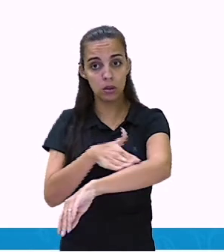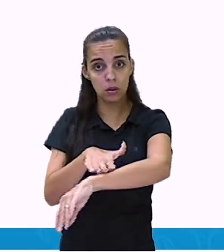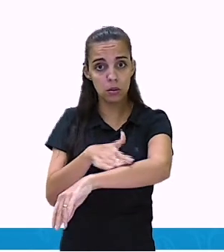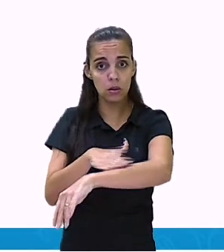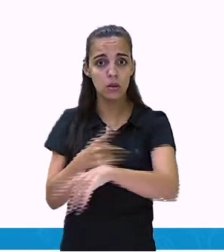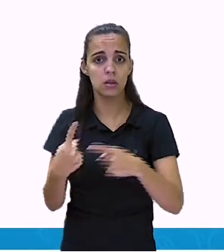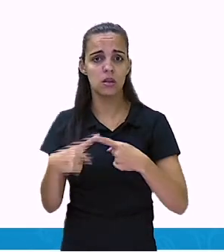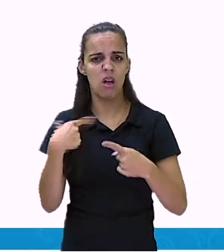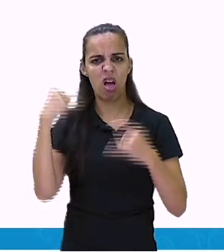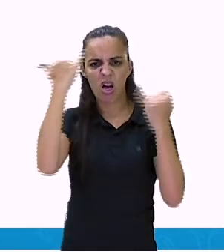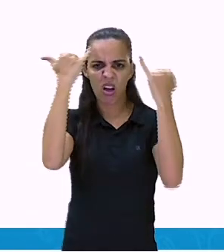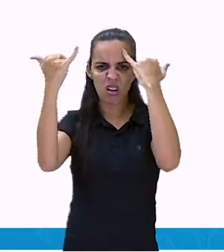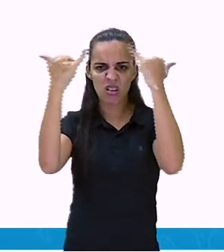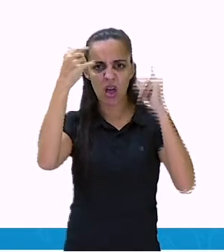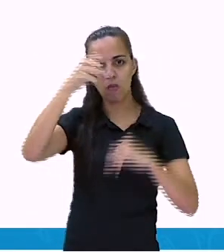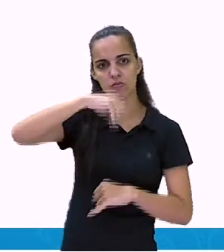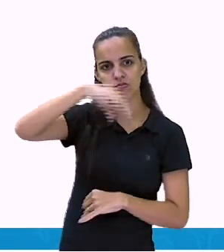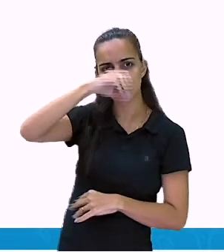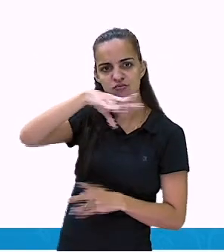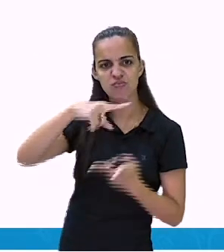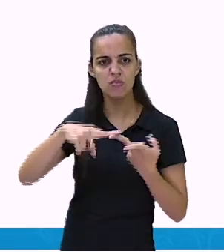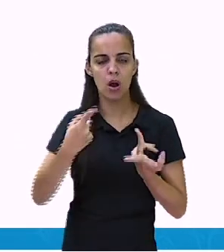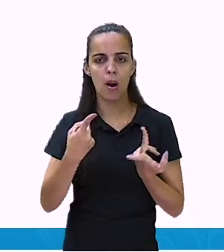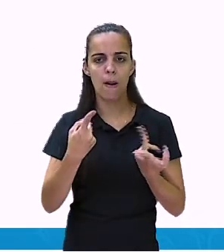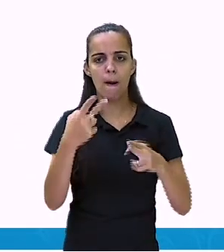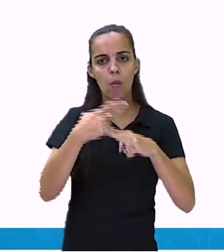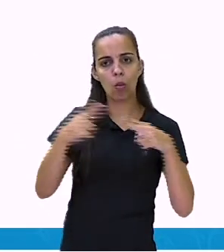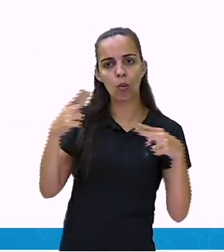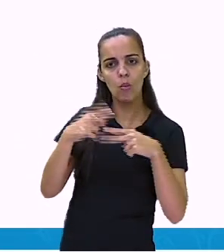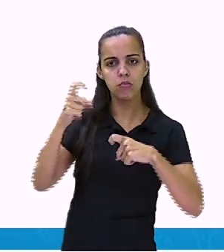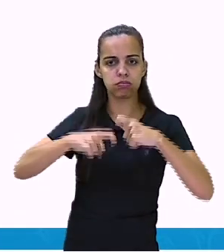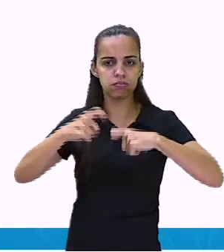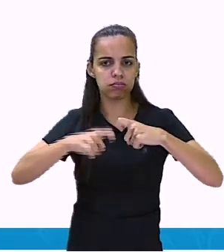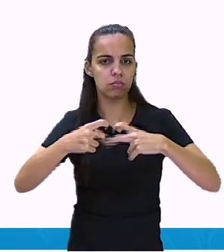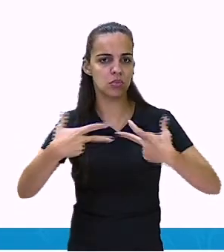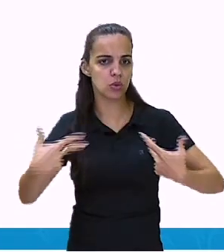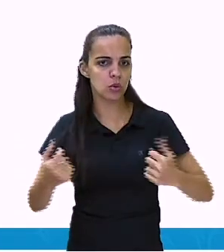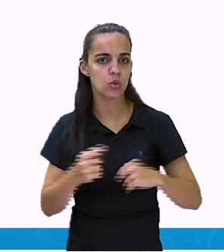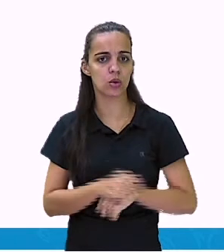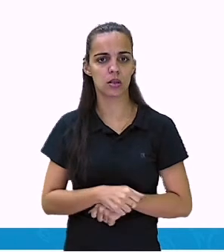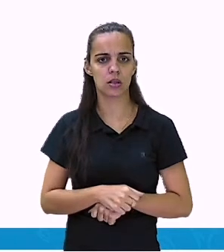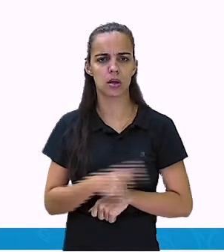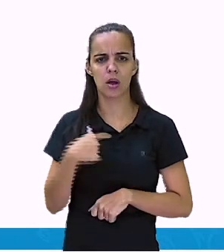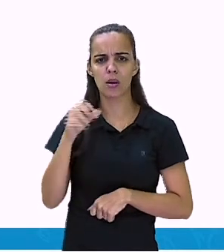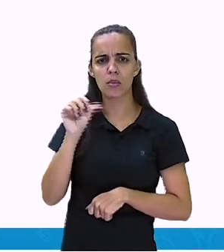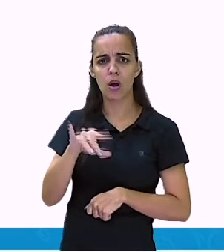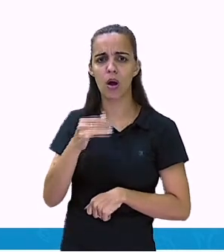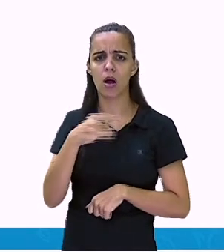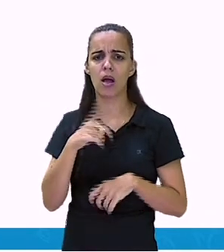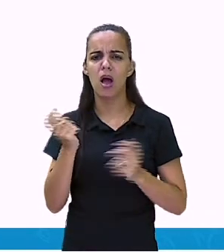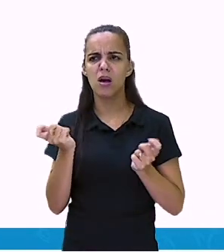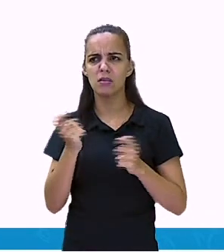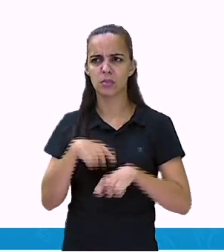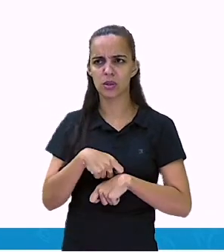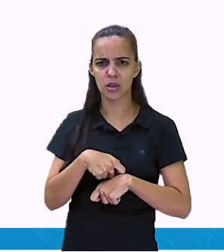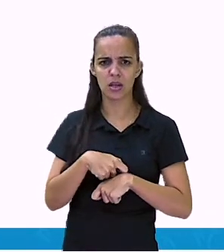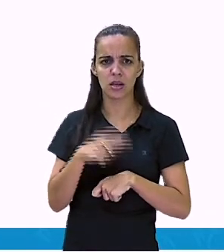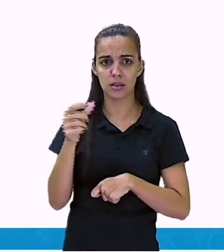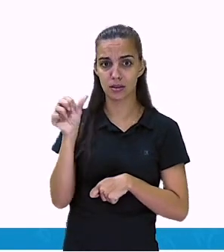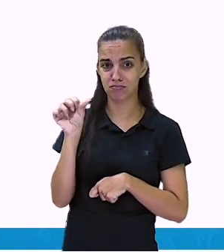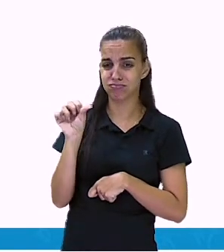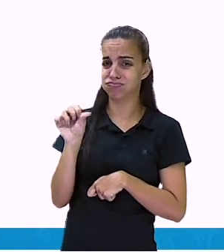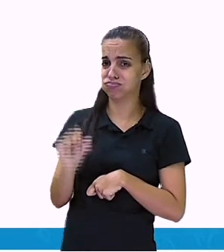ideias extremistas e a pornografia. Esses são os perigos maiores na internet. E